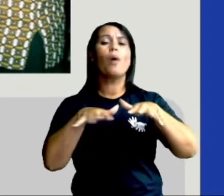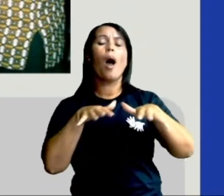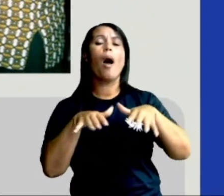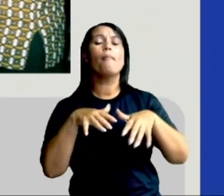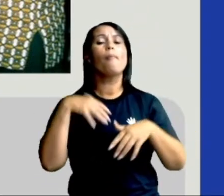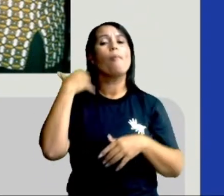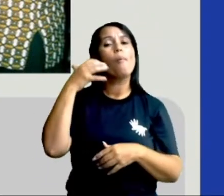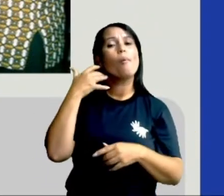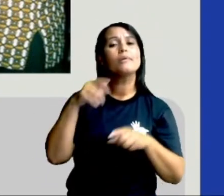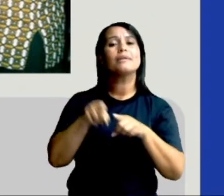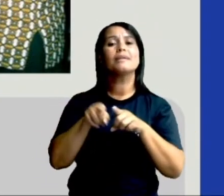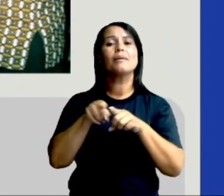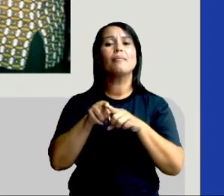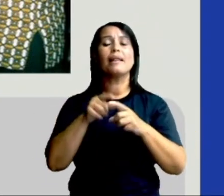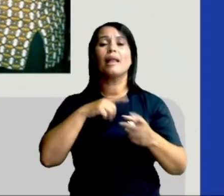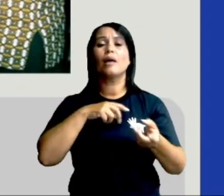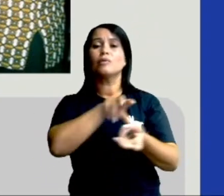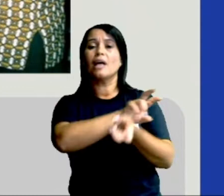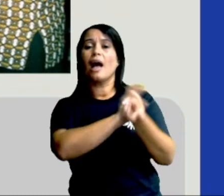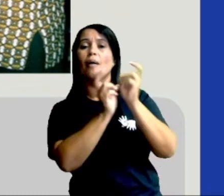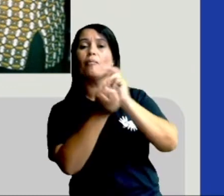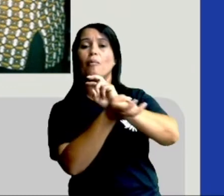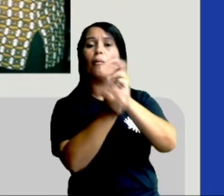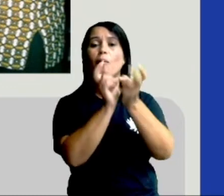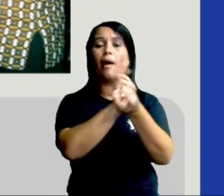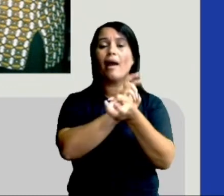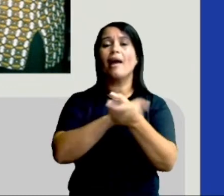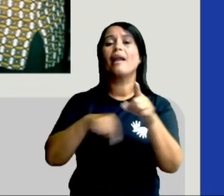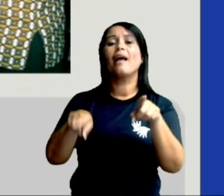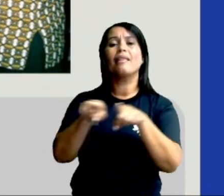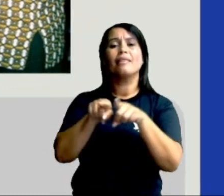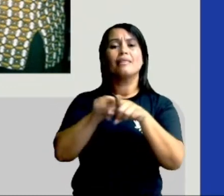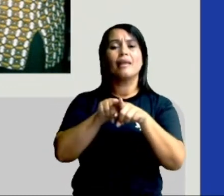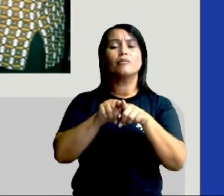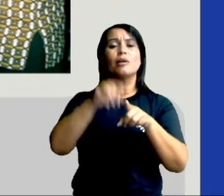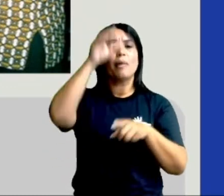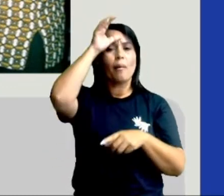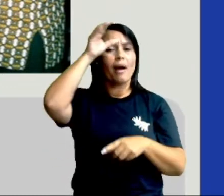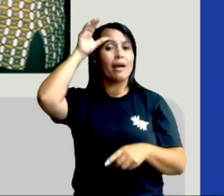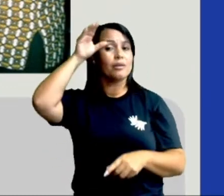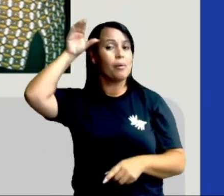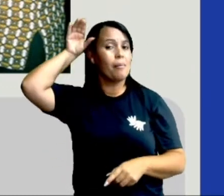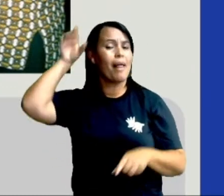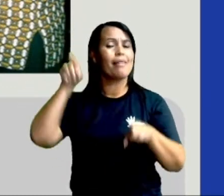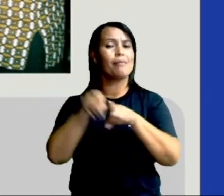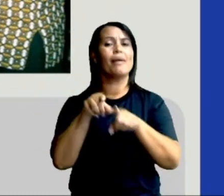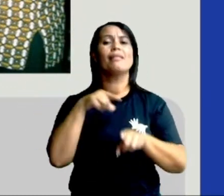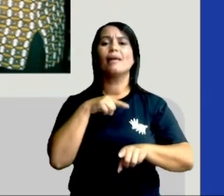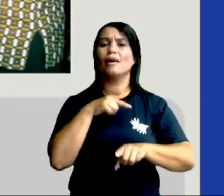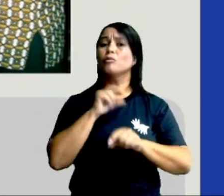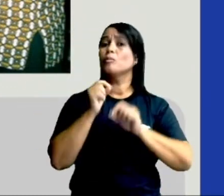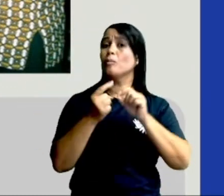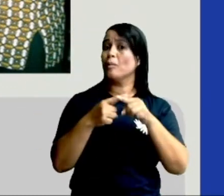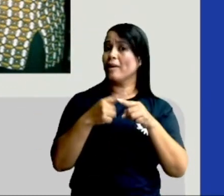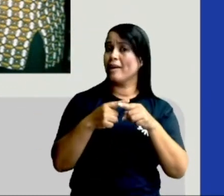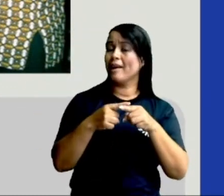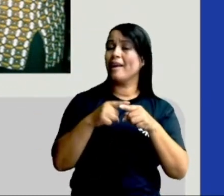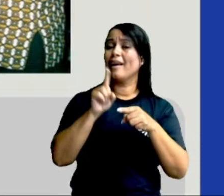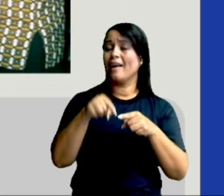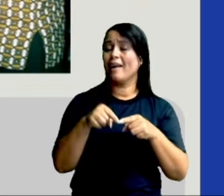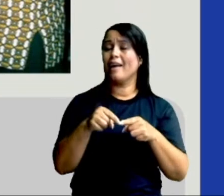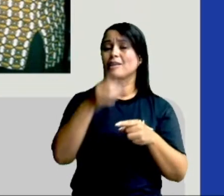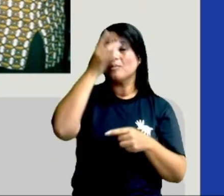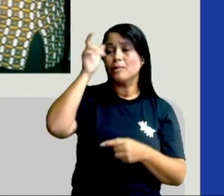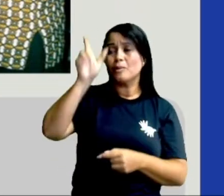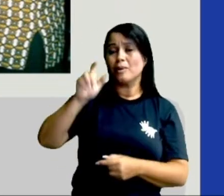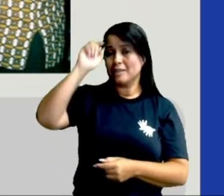tem o berimbau, a capoeira, o candomblé. Tudo isso faz parte de herança cultural trazida pelos